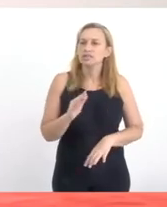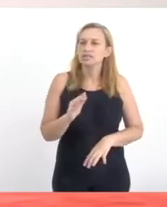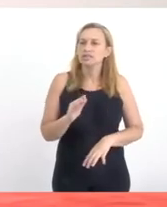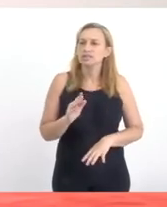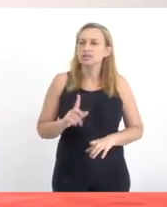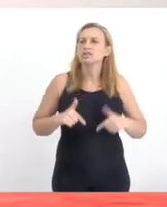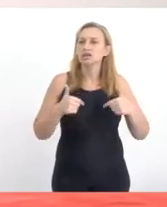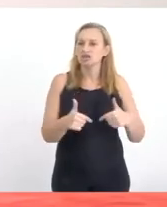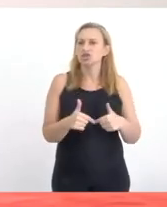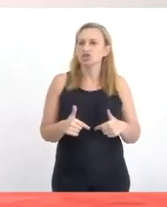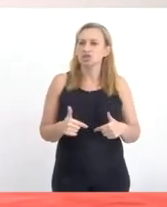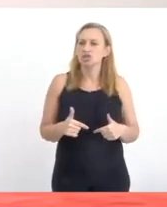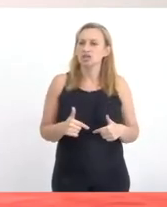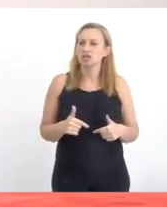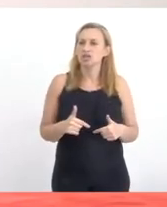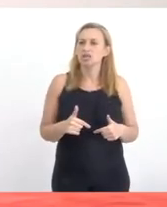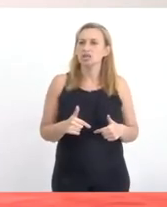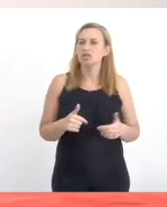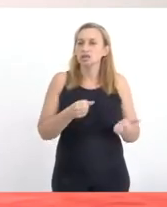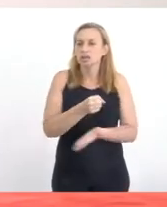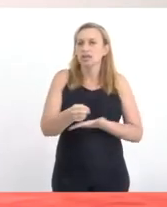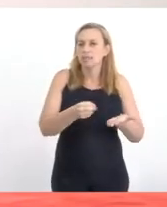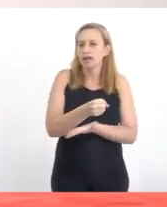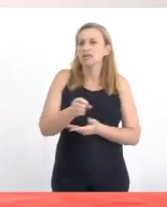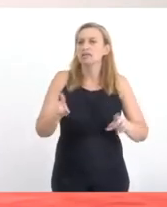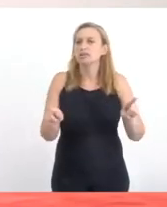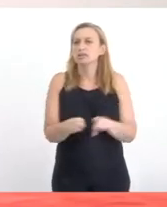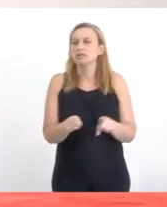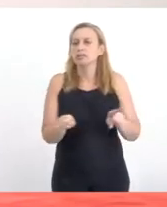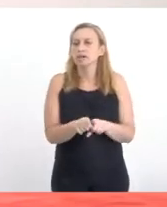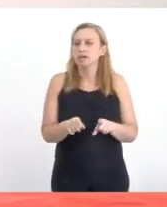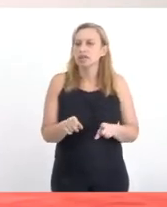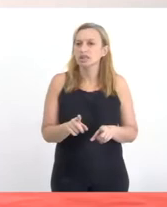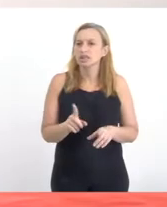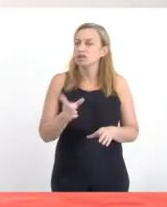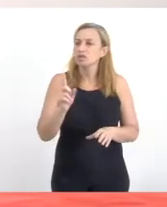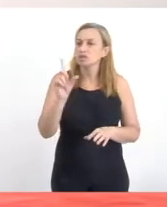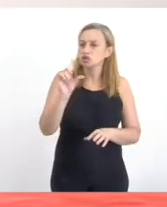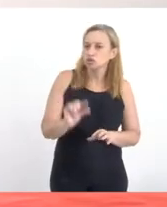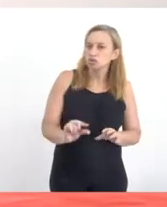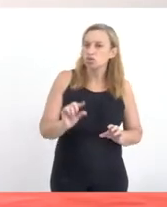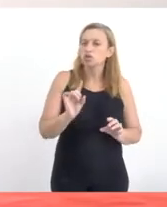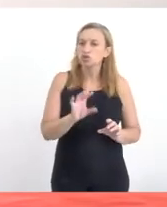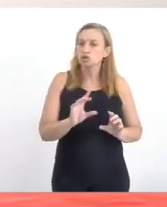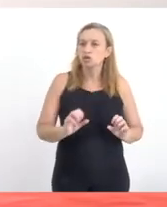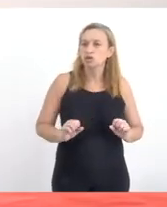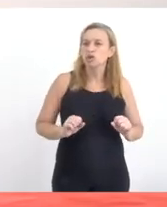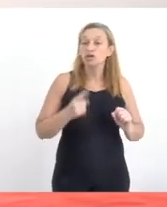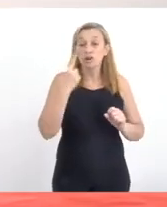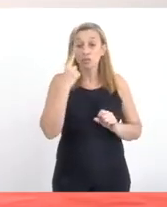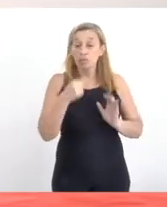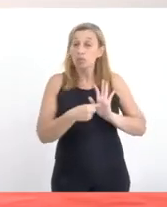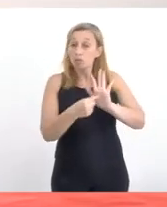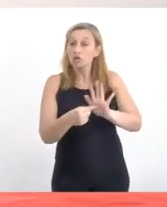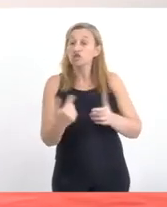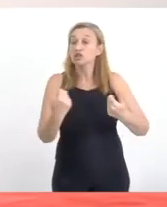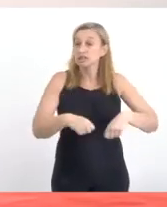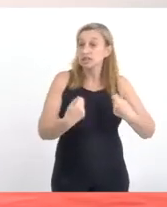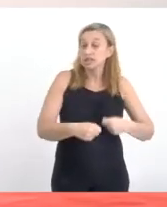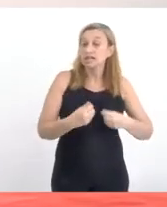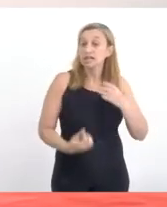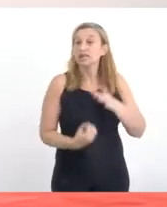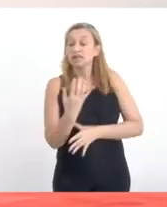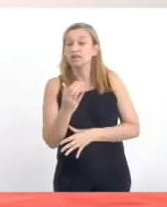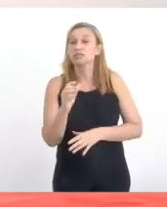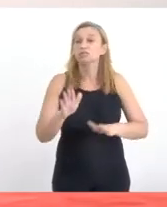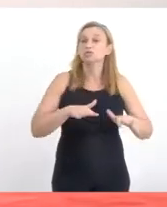e atuar de forma da base Mas isso também não minimiza Na verdade só enfatiza a necessidade da construção desses movimentos